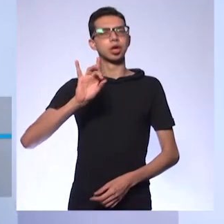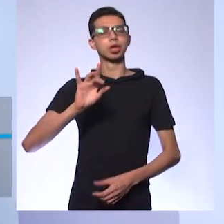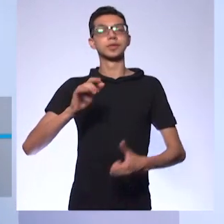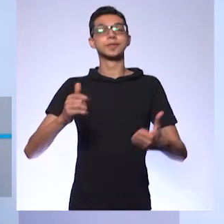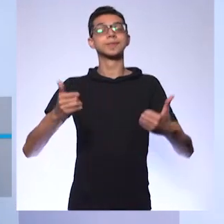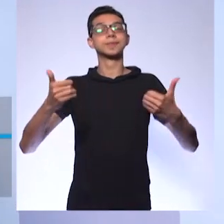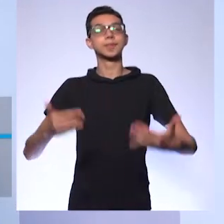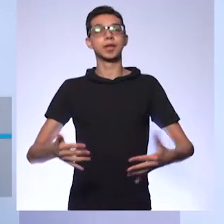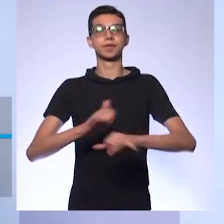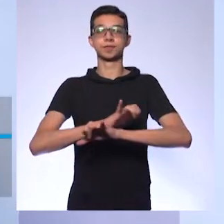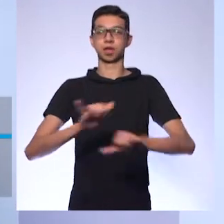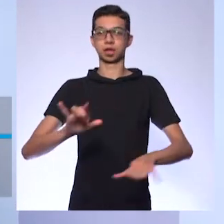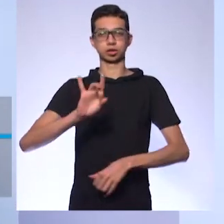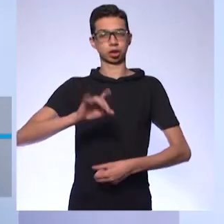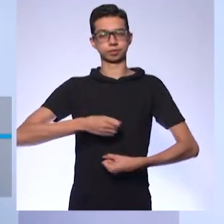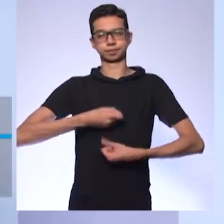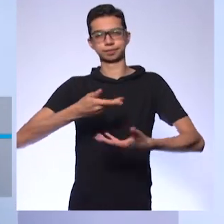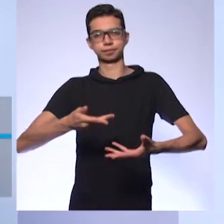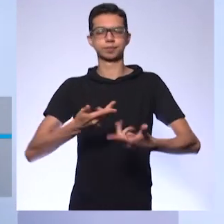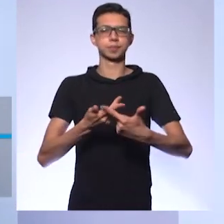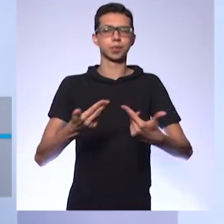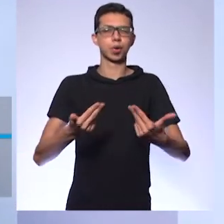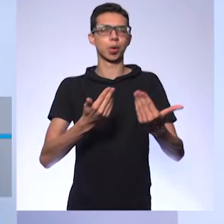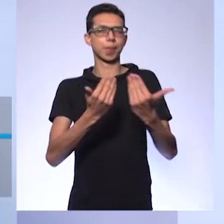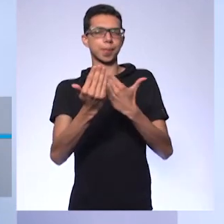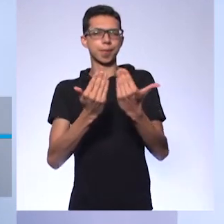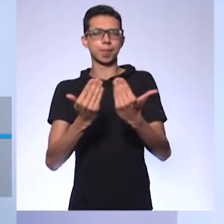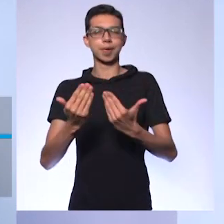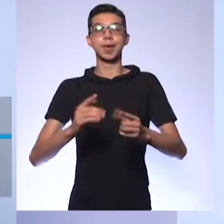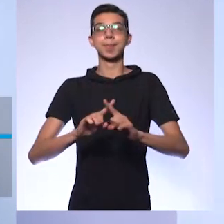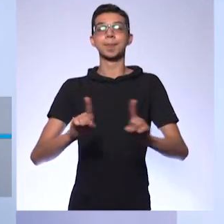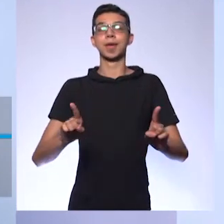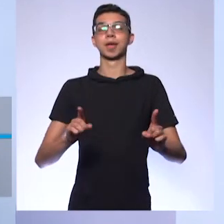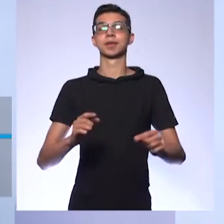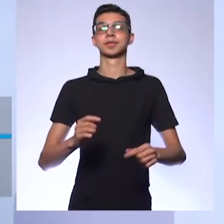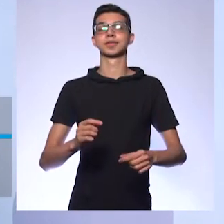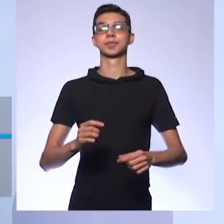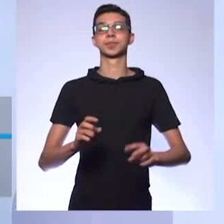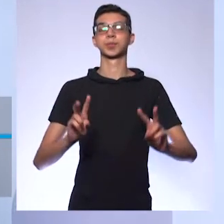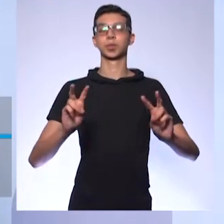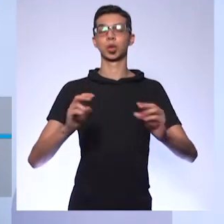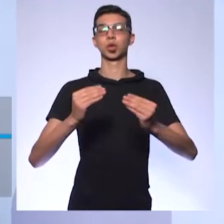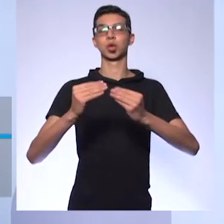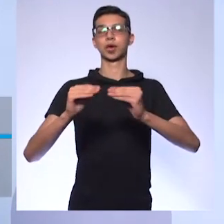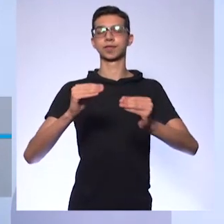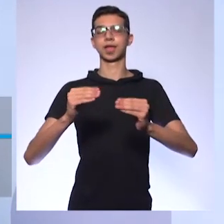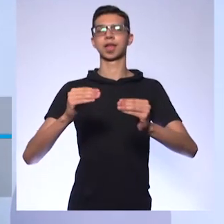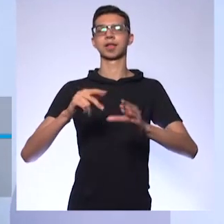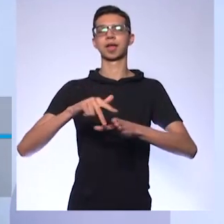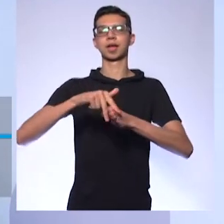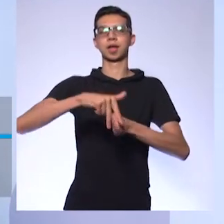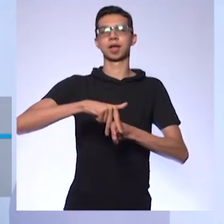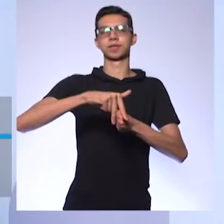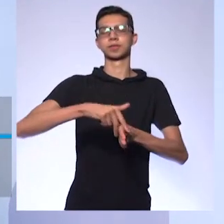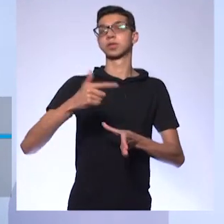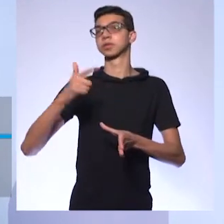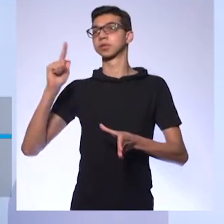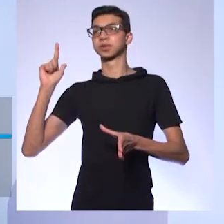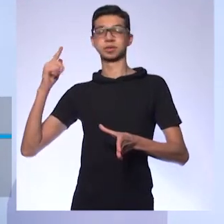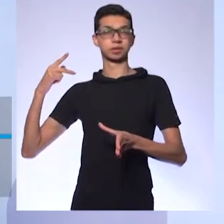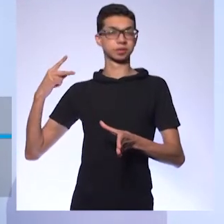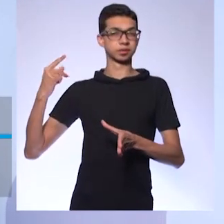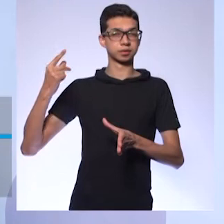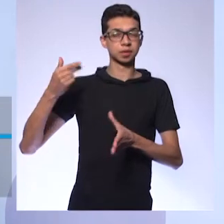aqui, mas olha, alguns valores das novelas de cavalaria permanecem até hoje em algumas leituras que nós fazemos,